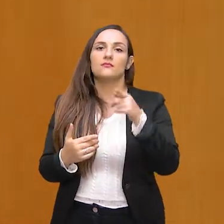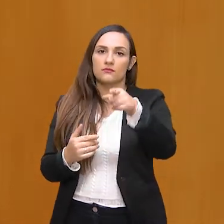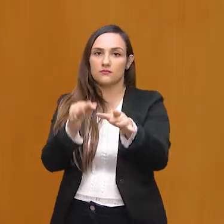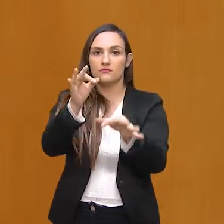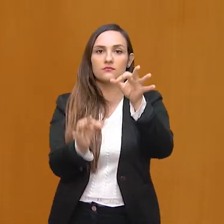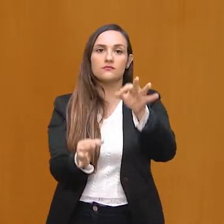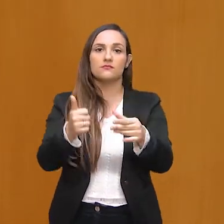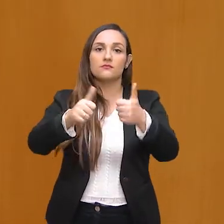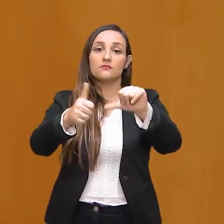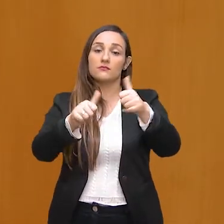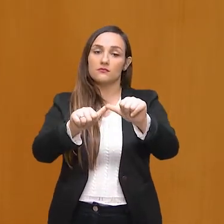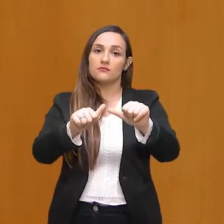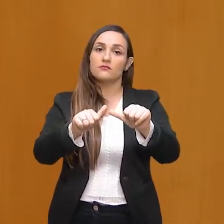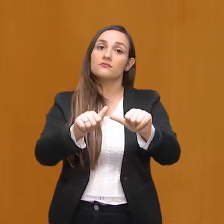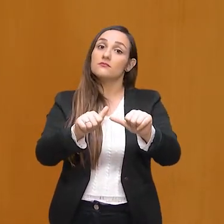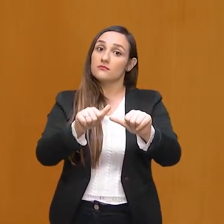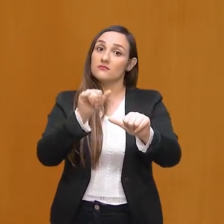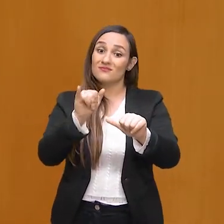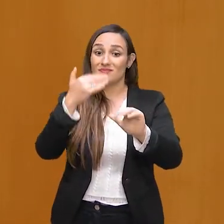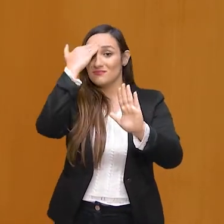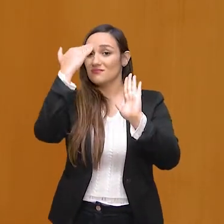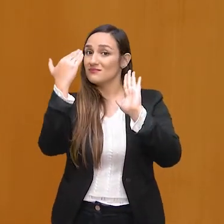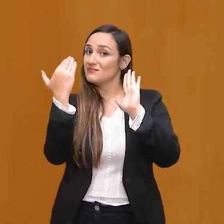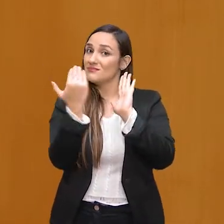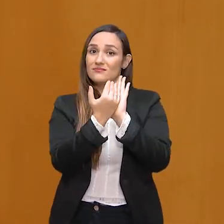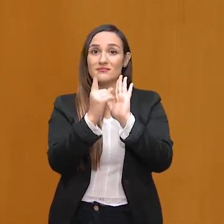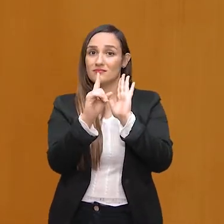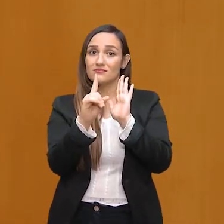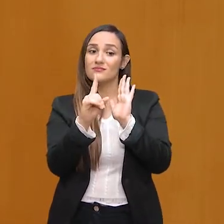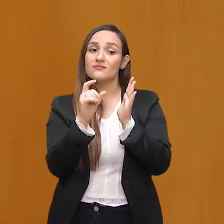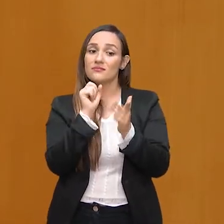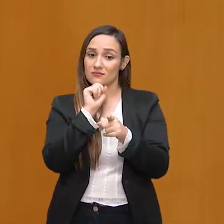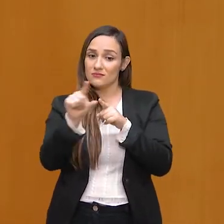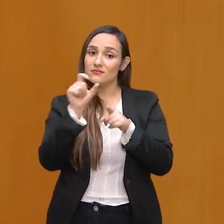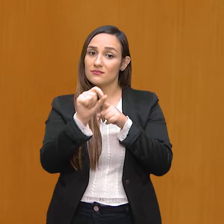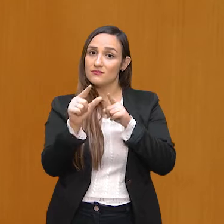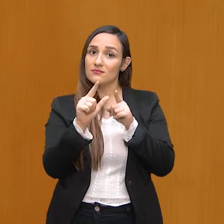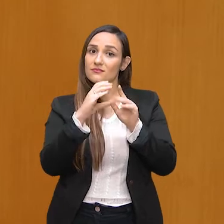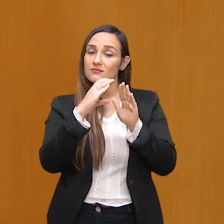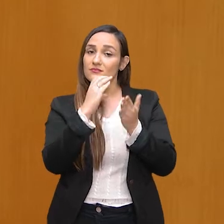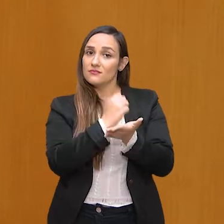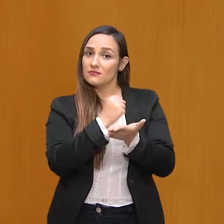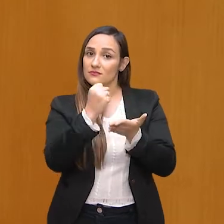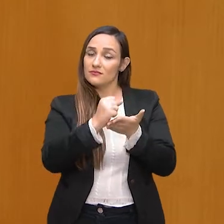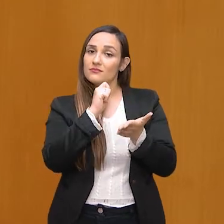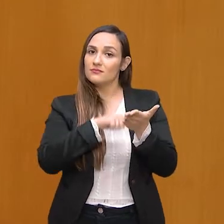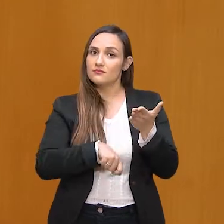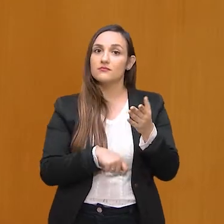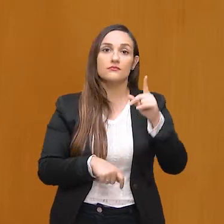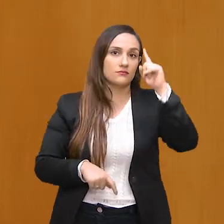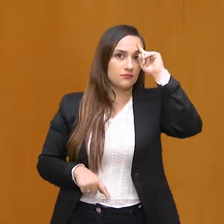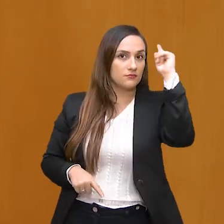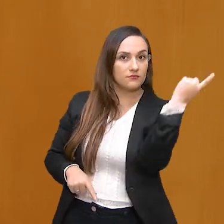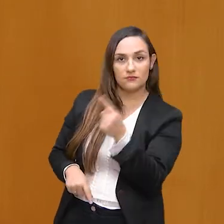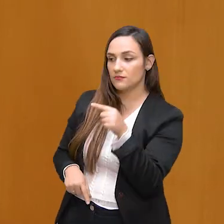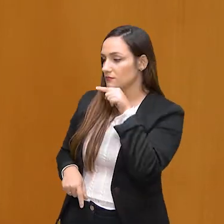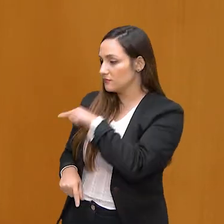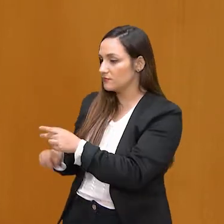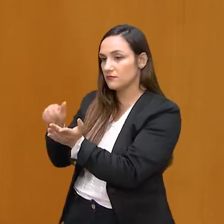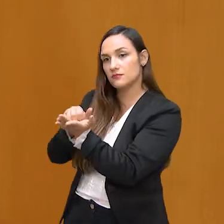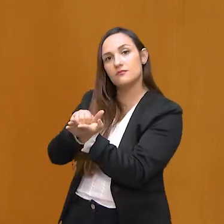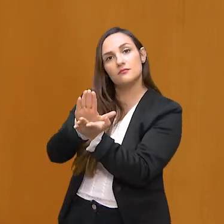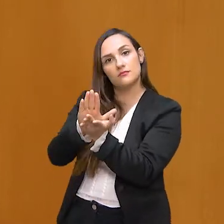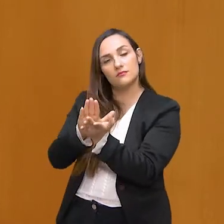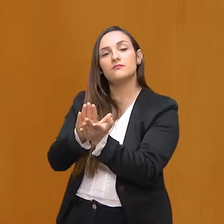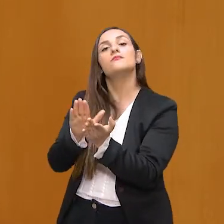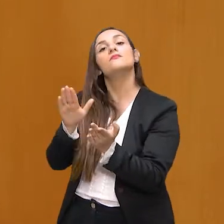vai permitir que o juiz analise se não houve o pagamento, as razões do não pagamento e vai emitir uma ordem de despejo para